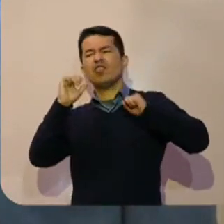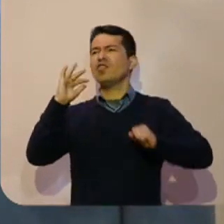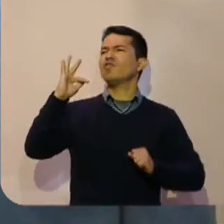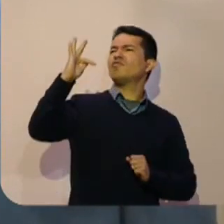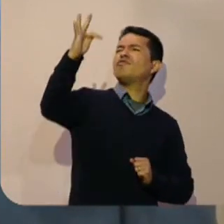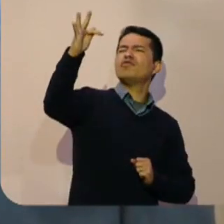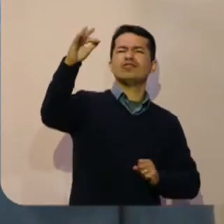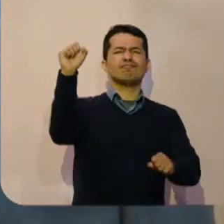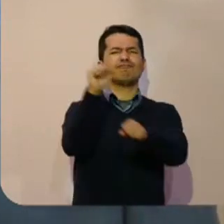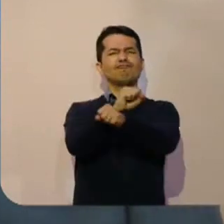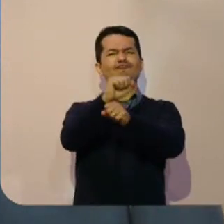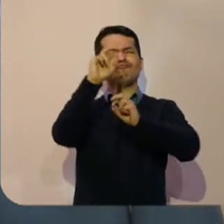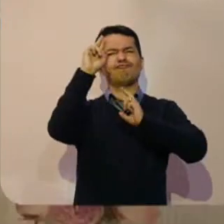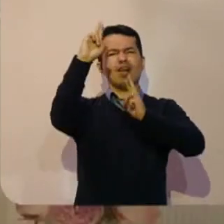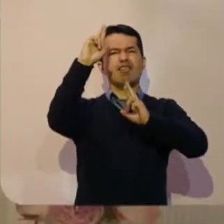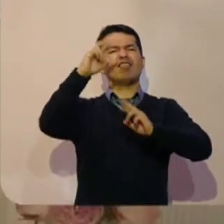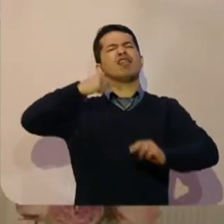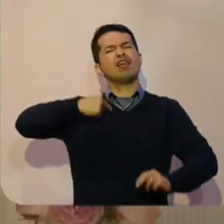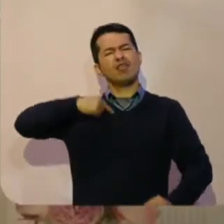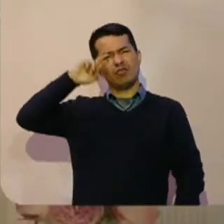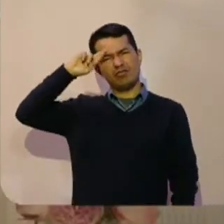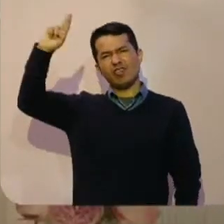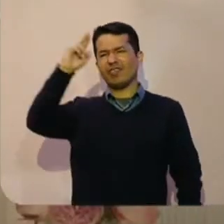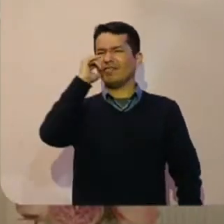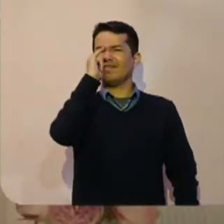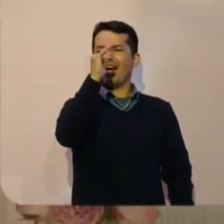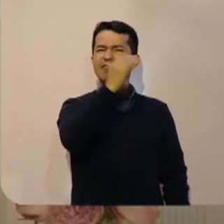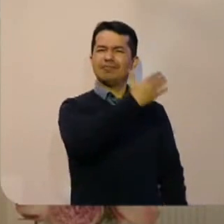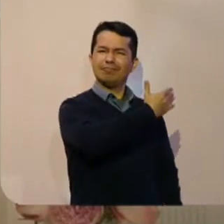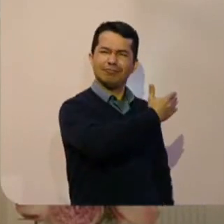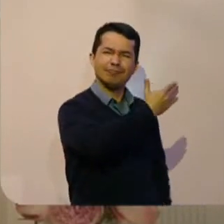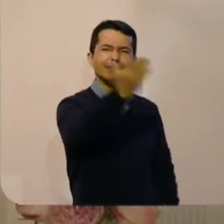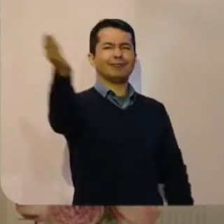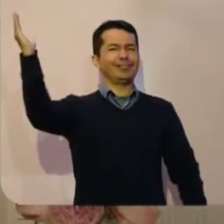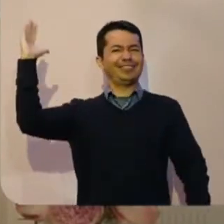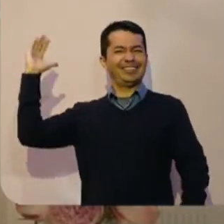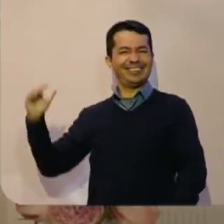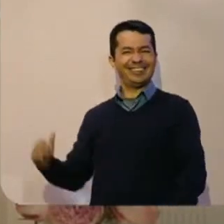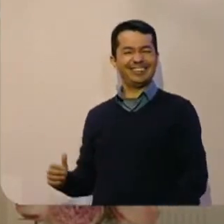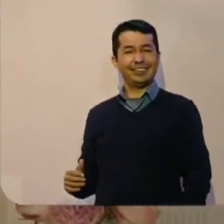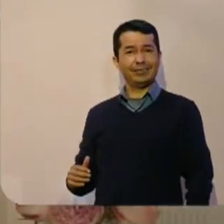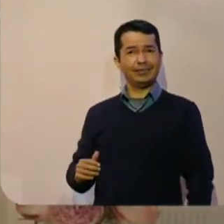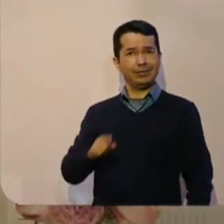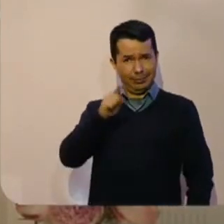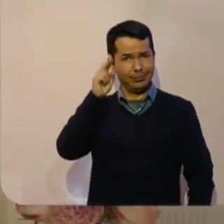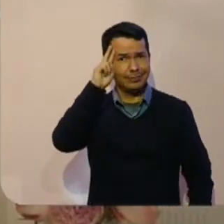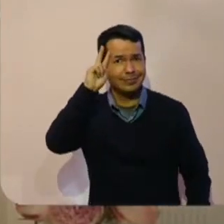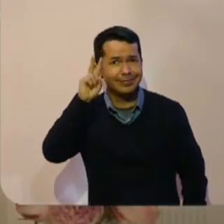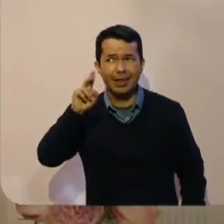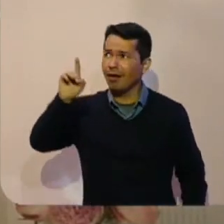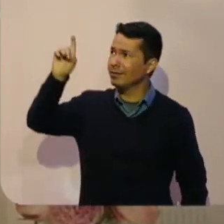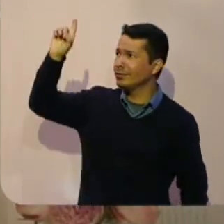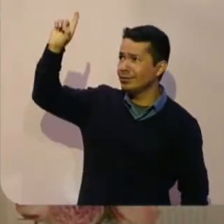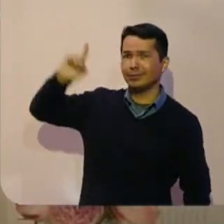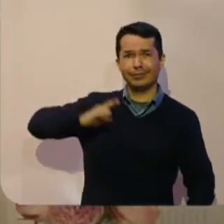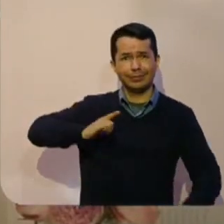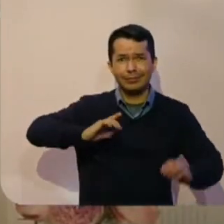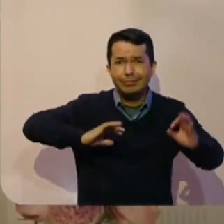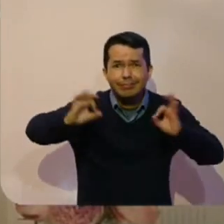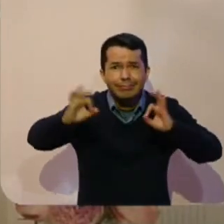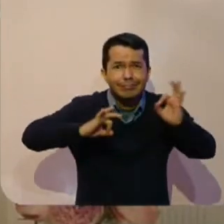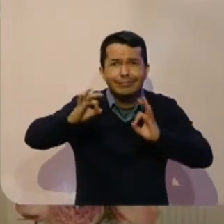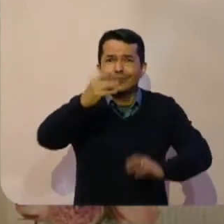Senhor, quem está falando. Olha só que coisa! Deus tem um plano para a sua vida, e o plano